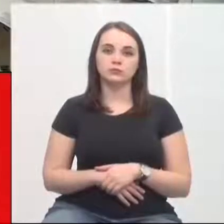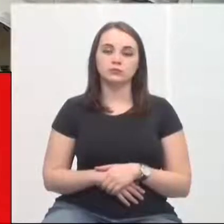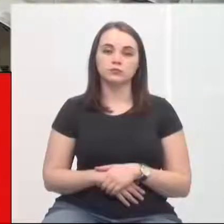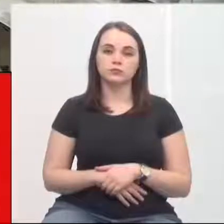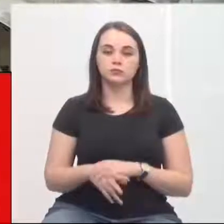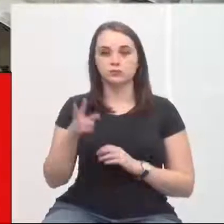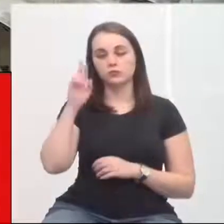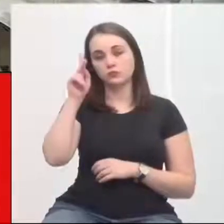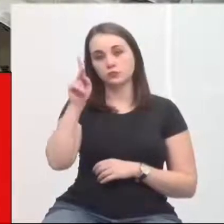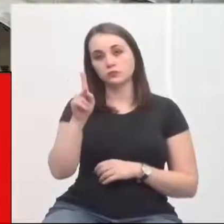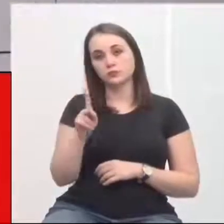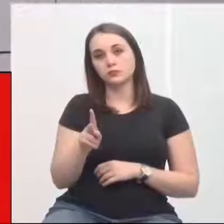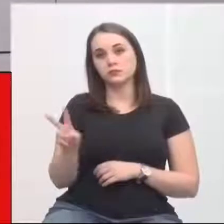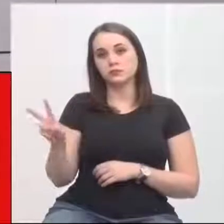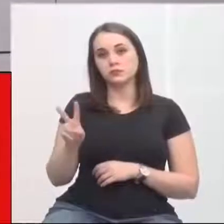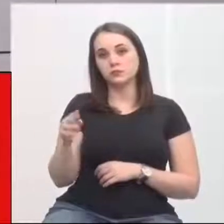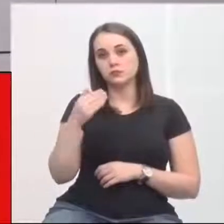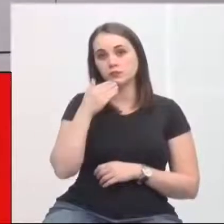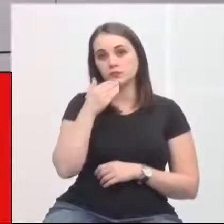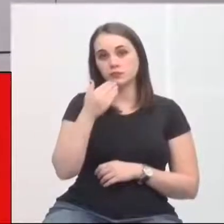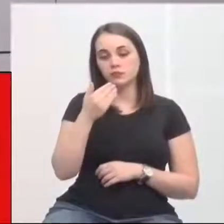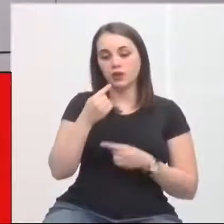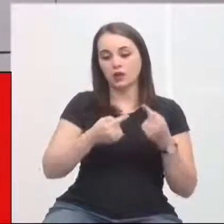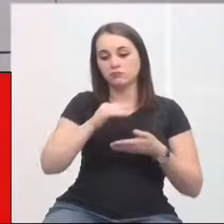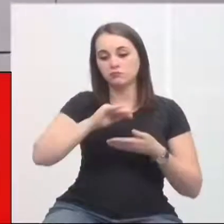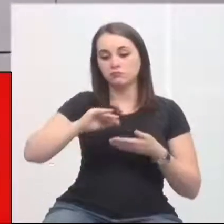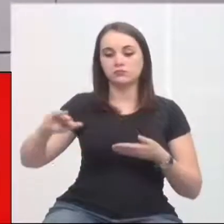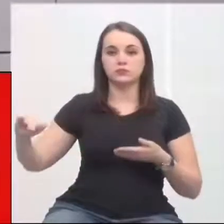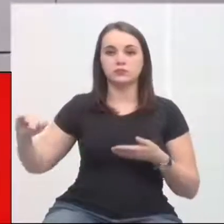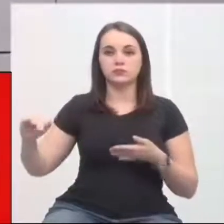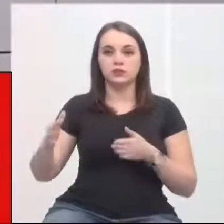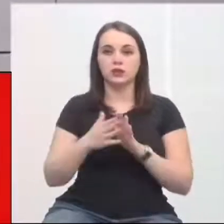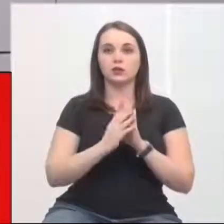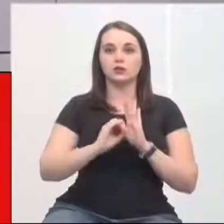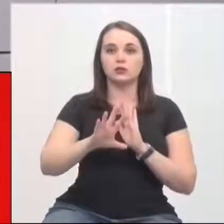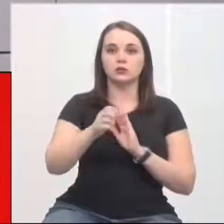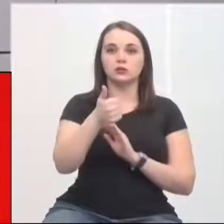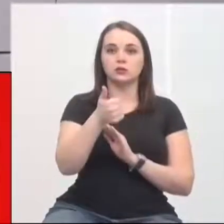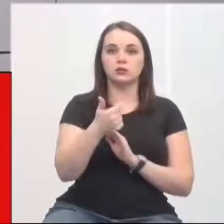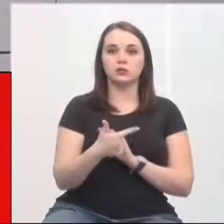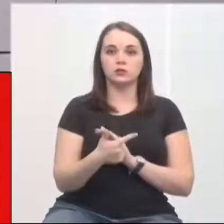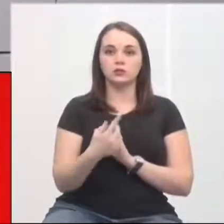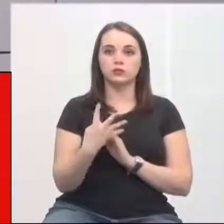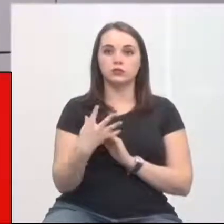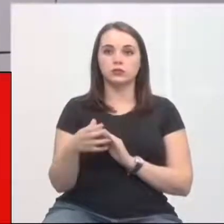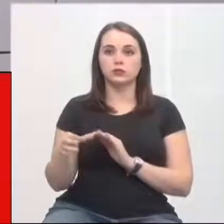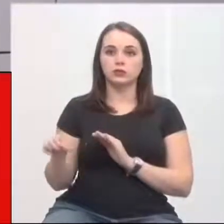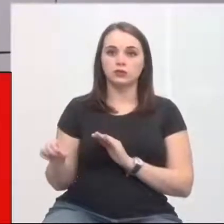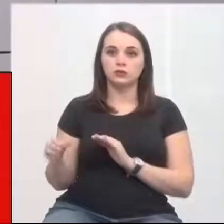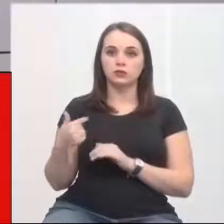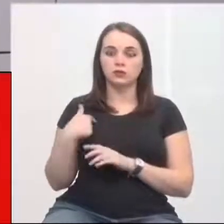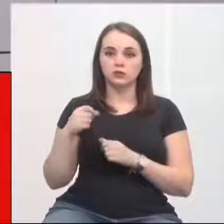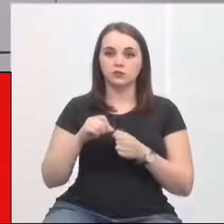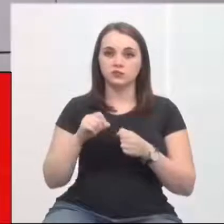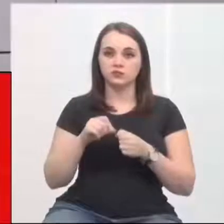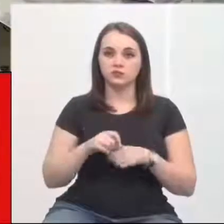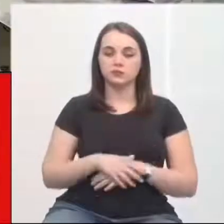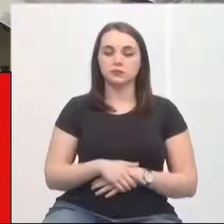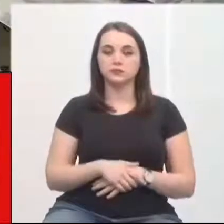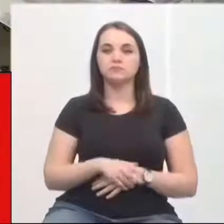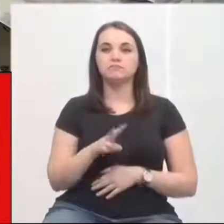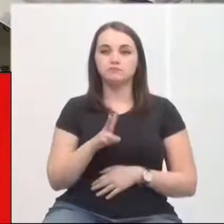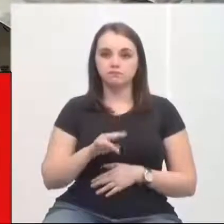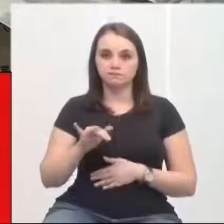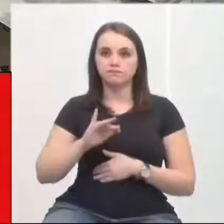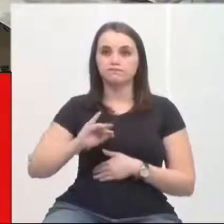Senhor presidente, senhores vereadores, peço que retire da ordem a indicação 1249-2021, de minha autoria. Atendido de